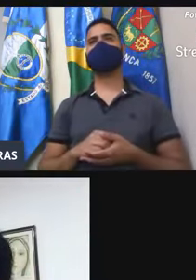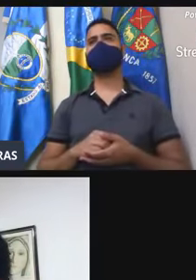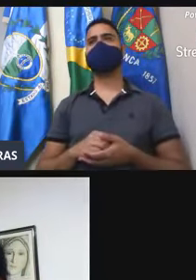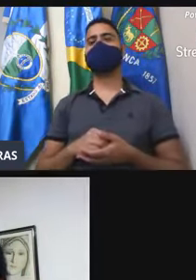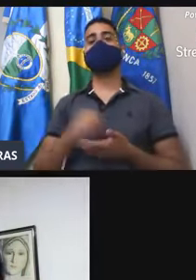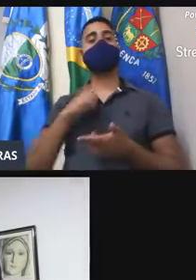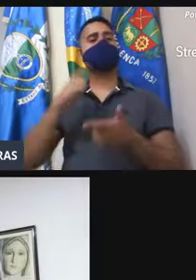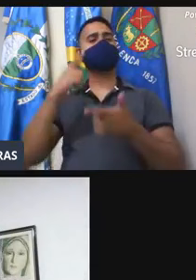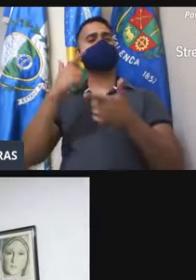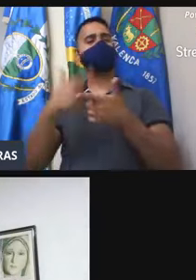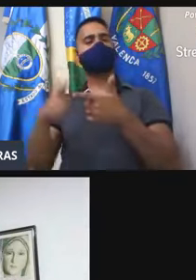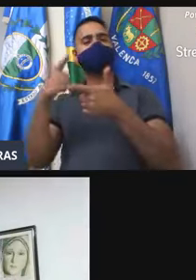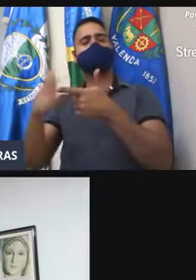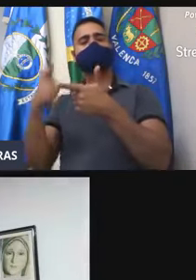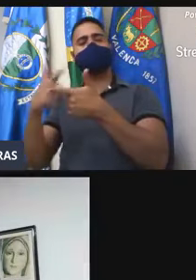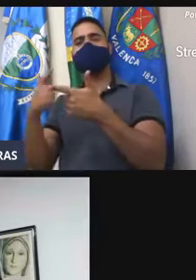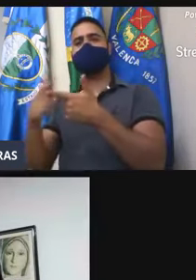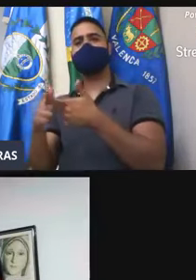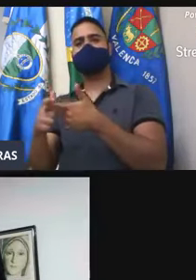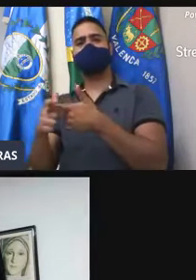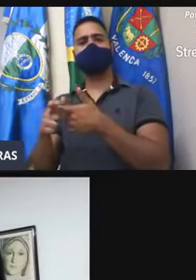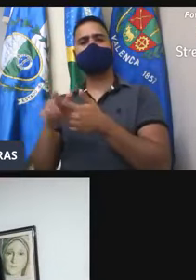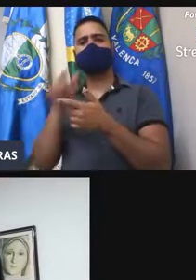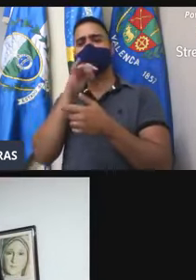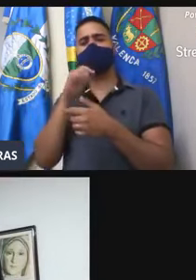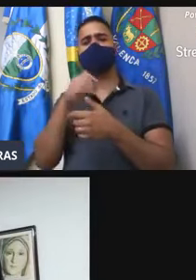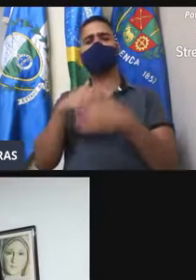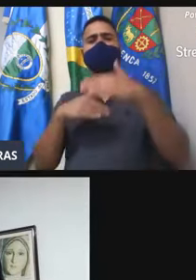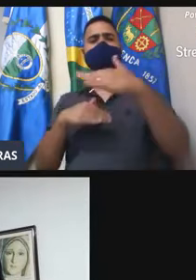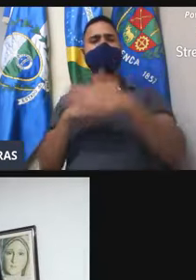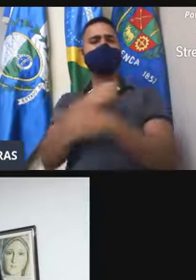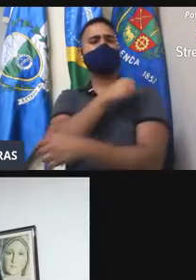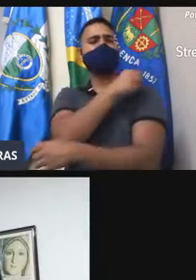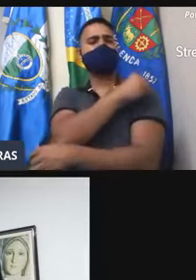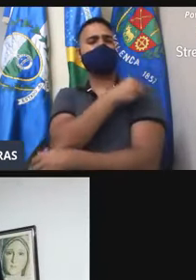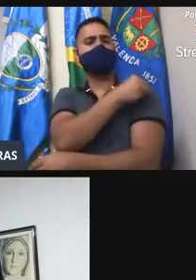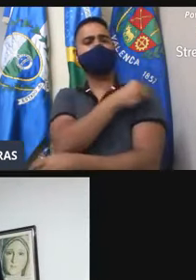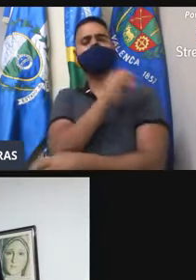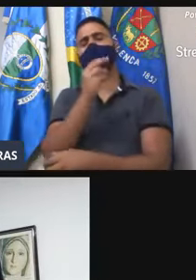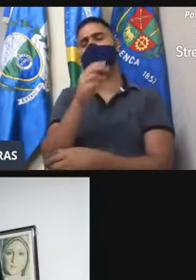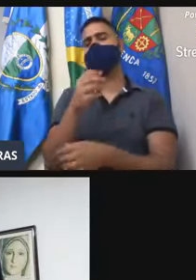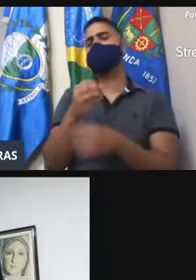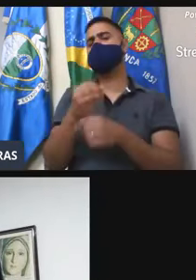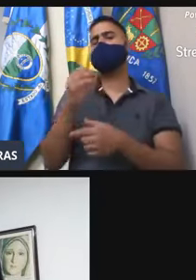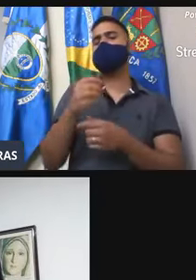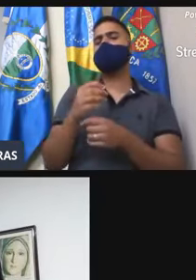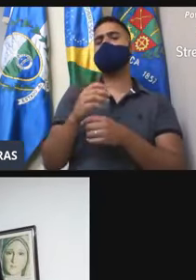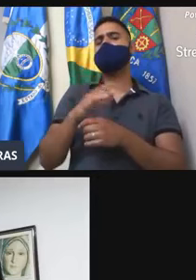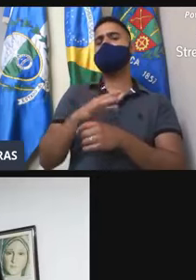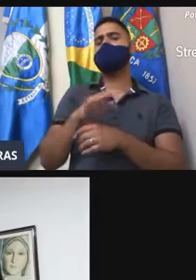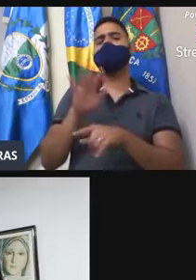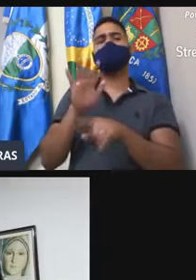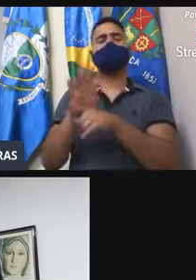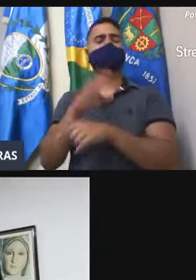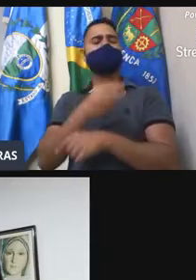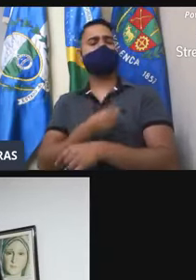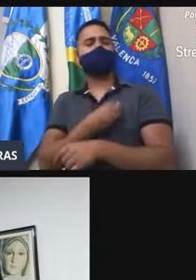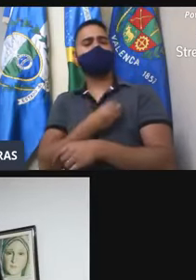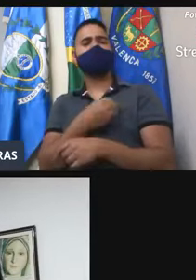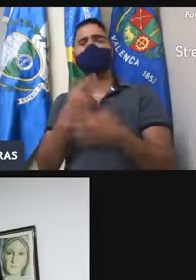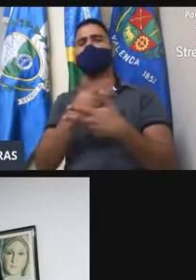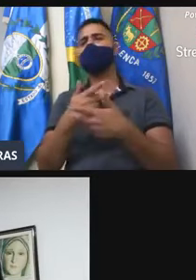crise tremenda. Às vezes um litro de álcool em gel que vai salvar a vida dele, às vezes é o detergente que vai salvar a vida dele, às vezes esse kit que